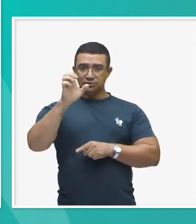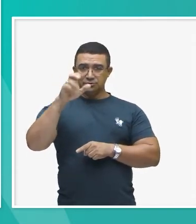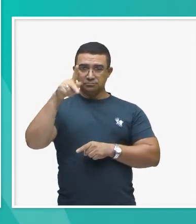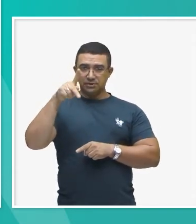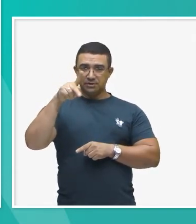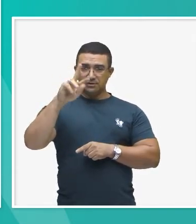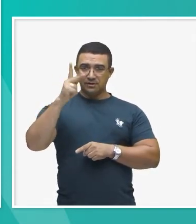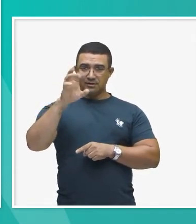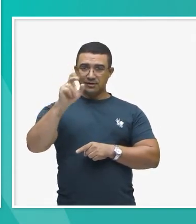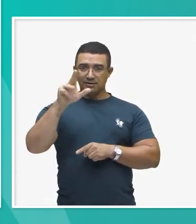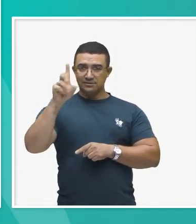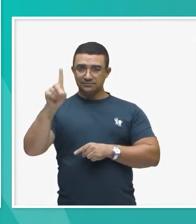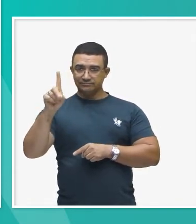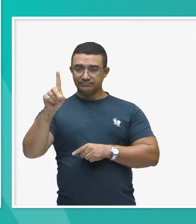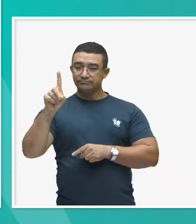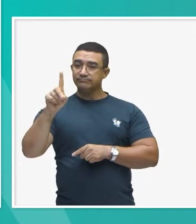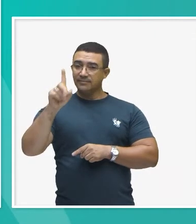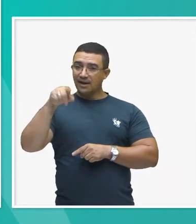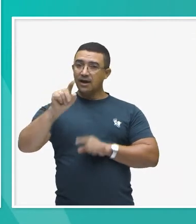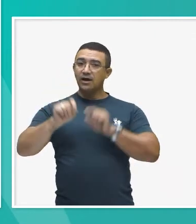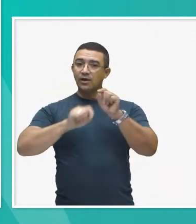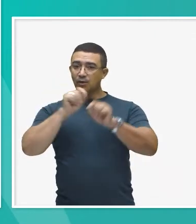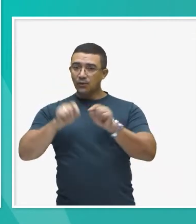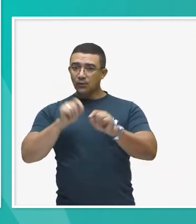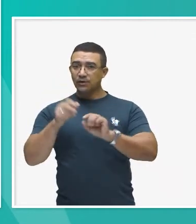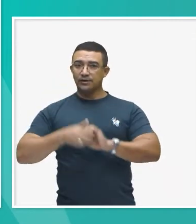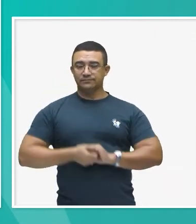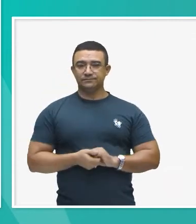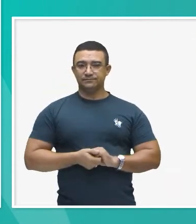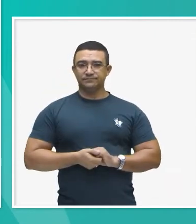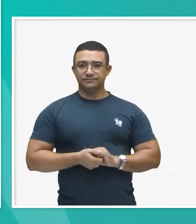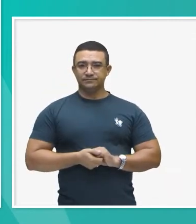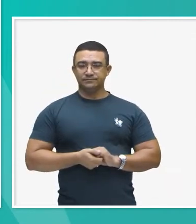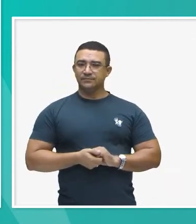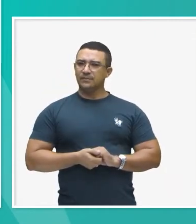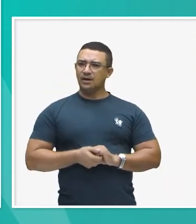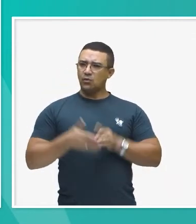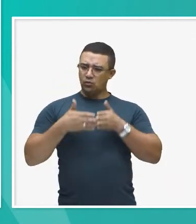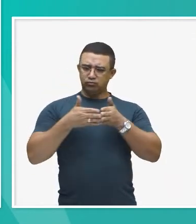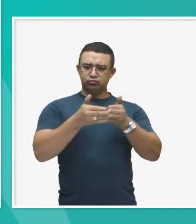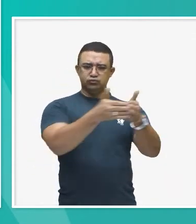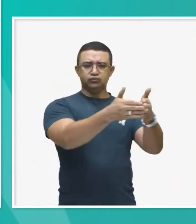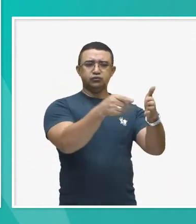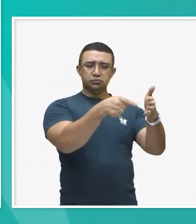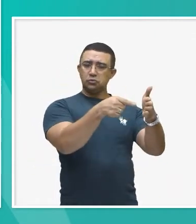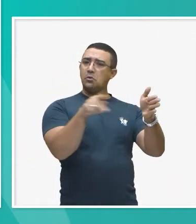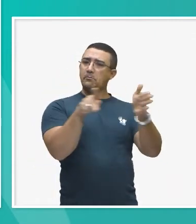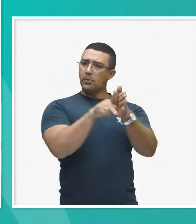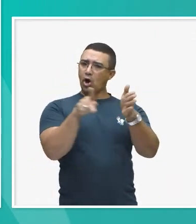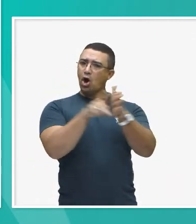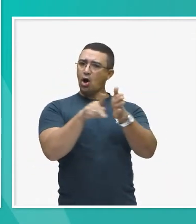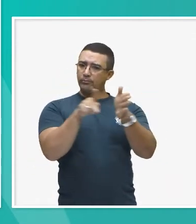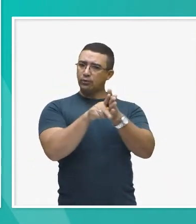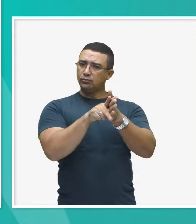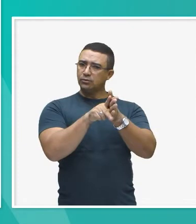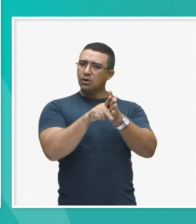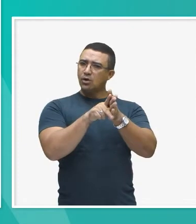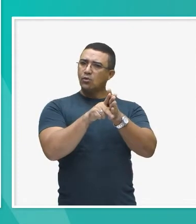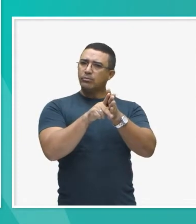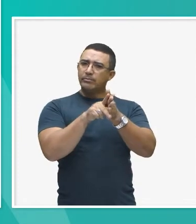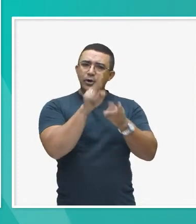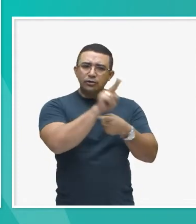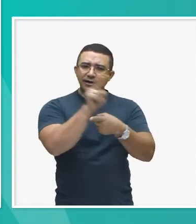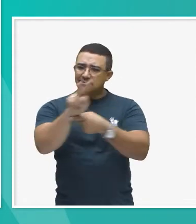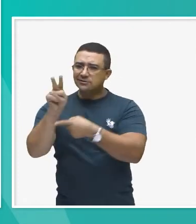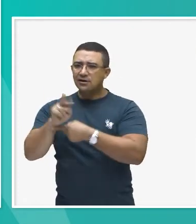Sea Shepherd, que é os cães de guarda do mar. Isso é uma organização, tá? Uma organização que